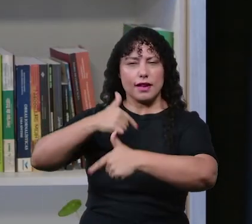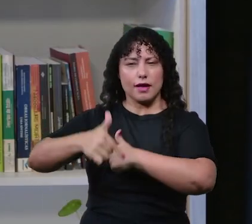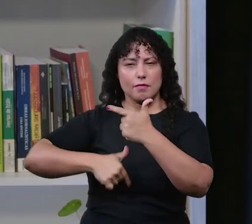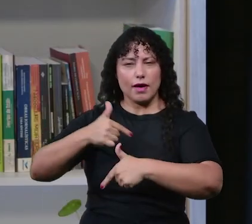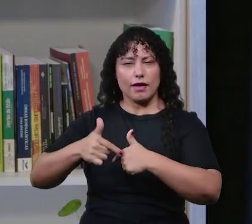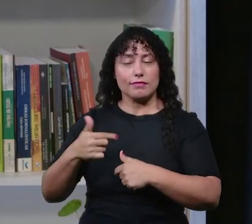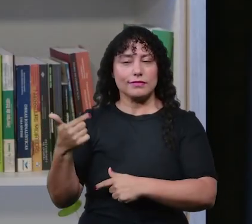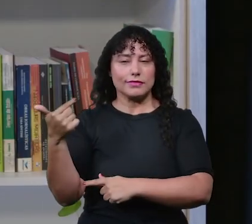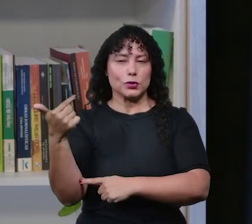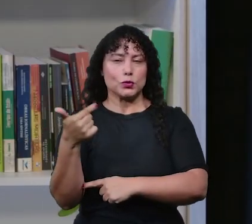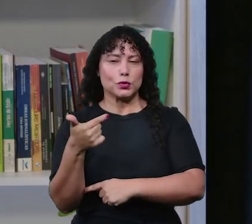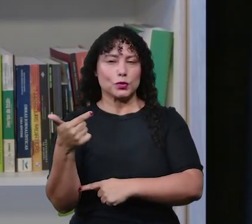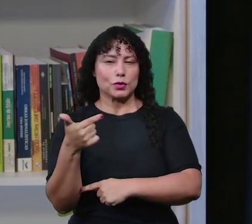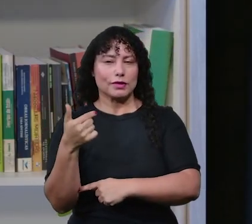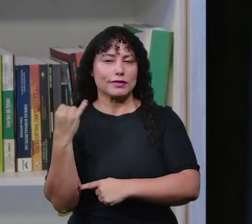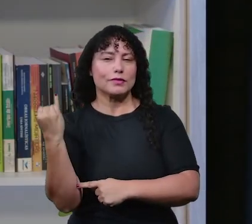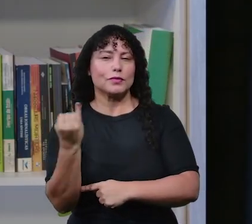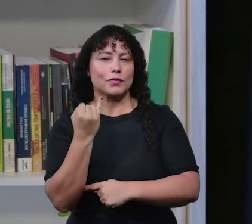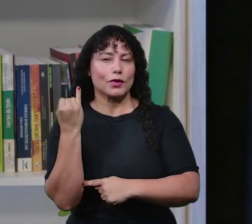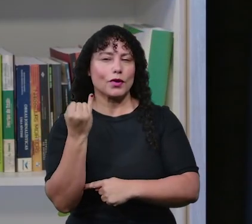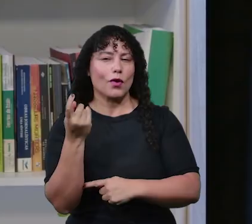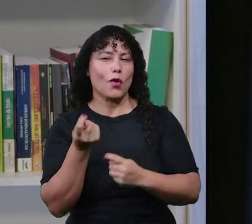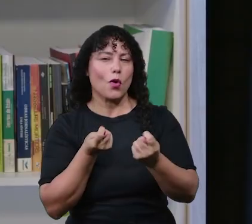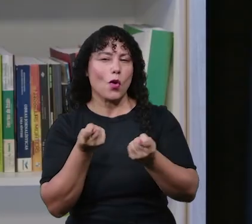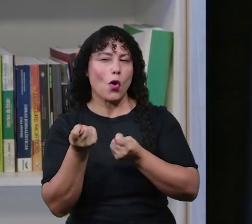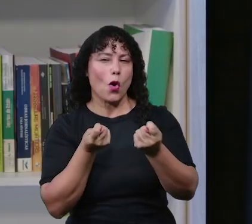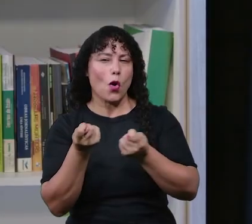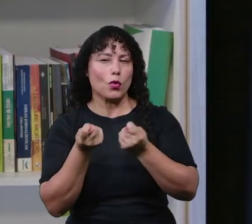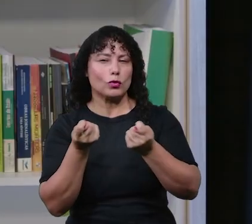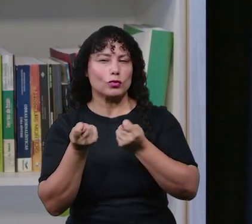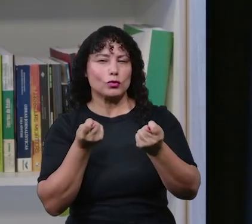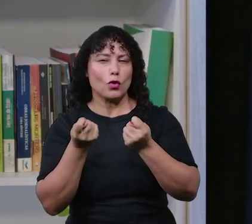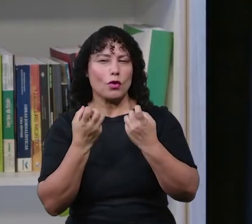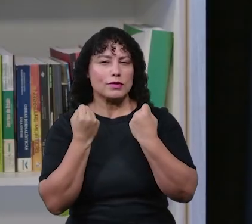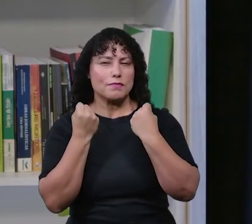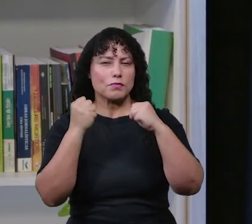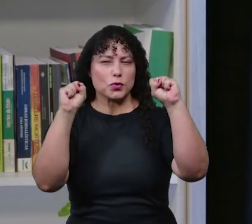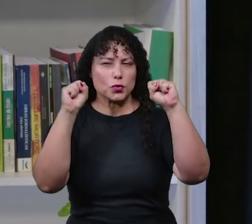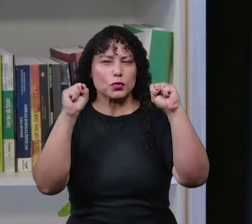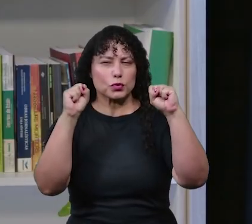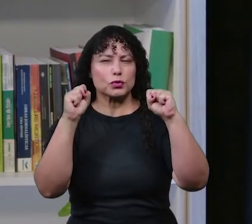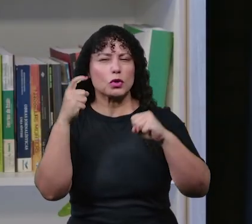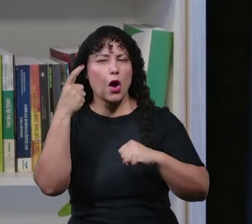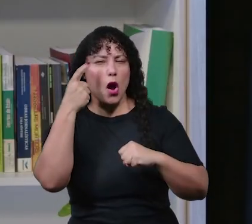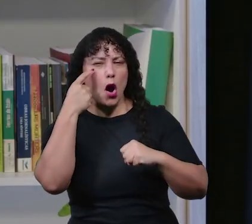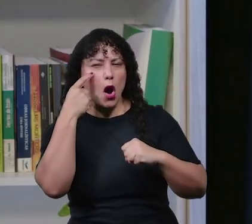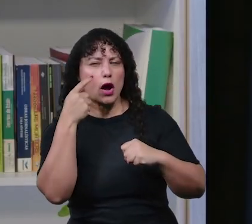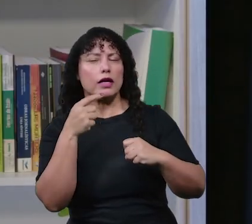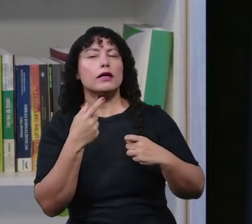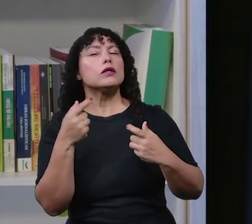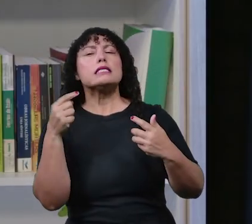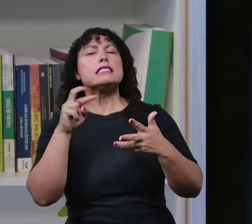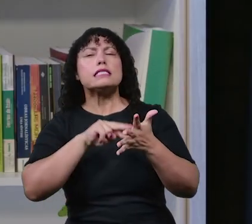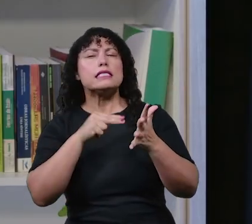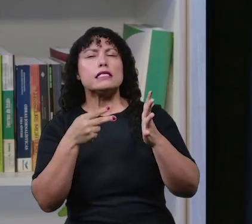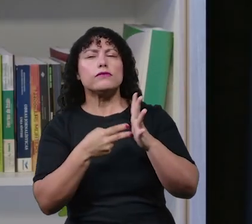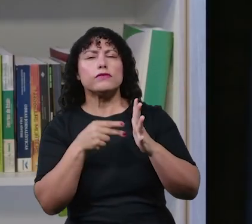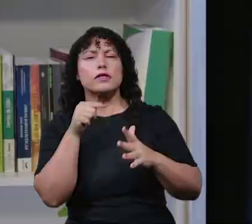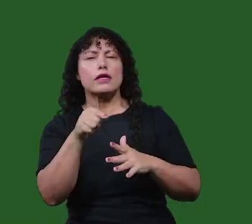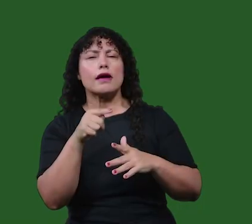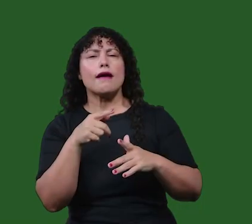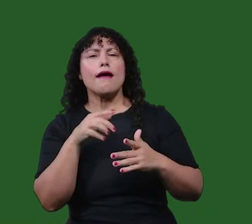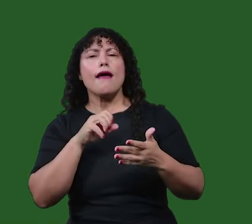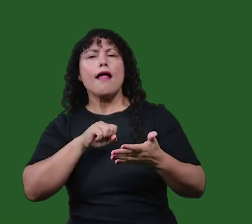de trabalho. Segundo, importantíssimo, controle inibitório. Olha lá o que essa função executiva